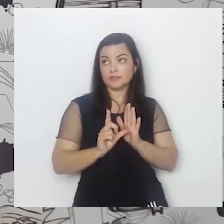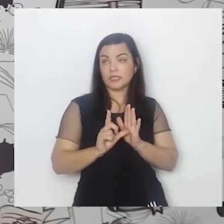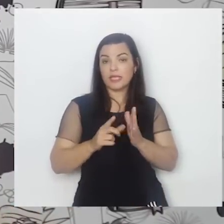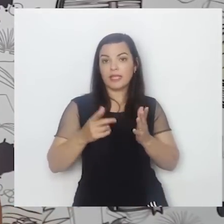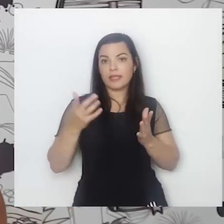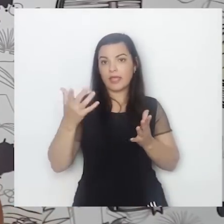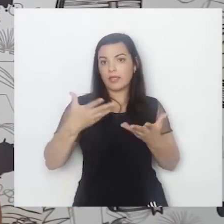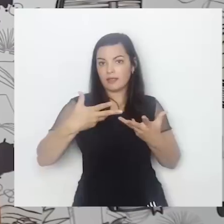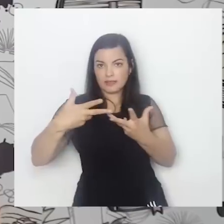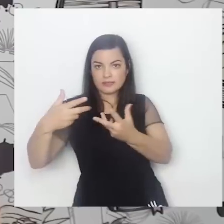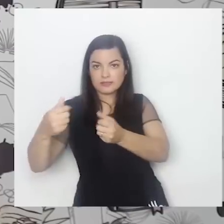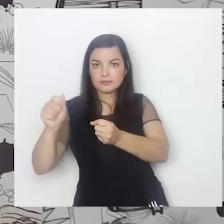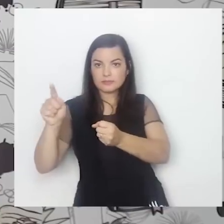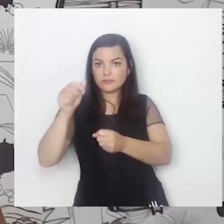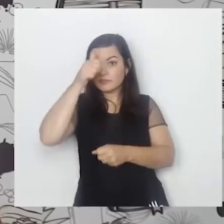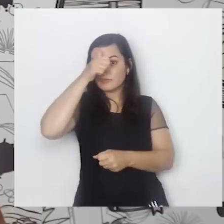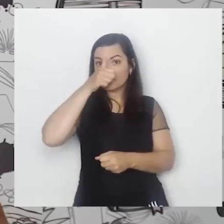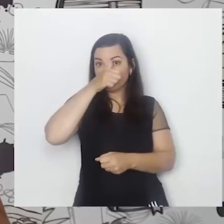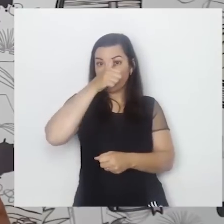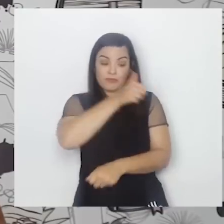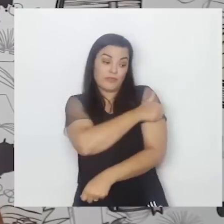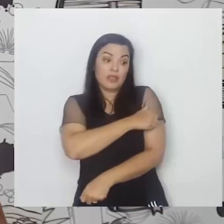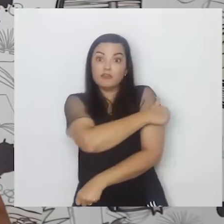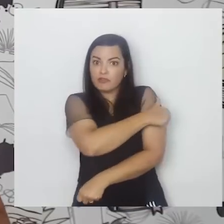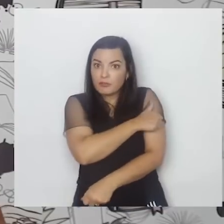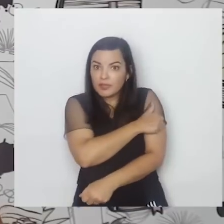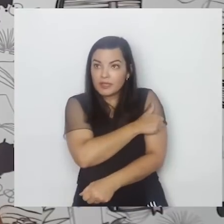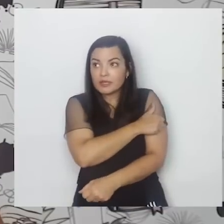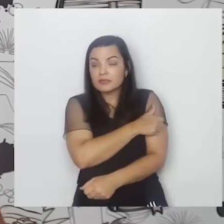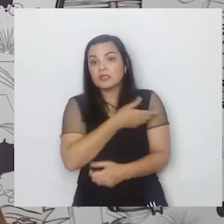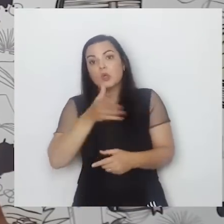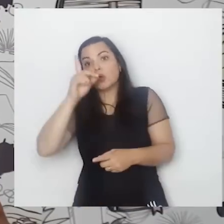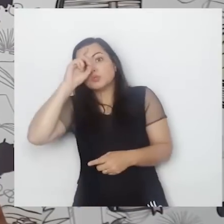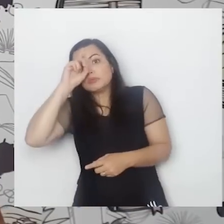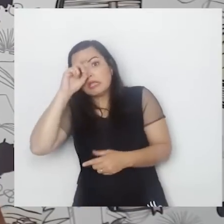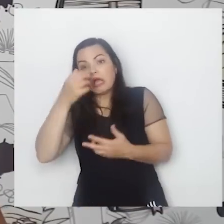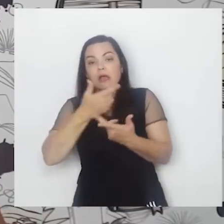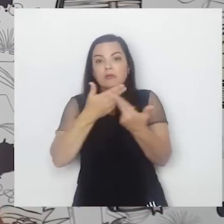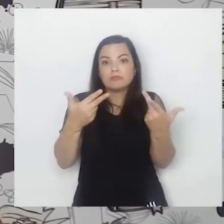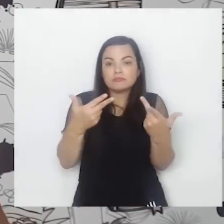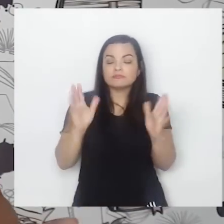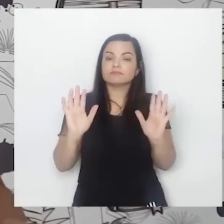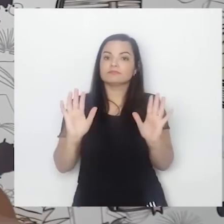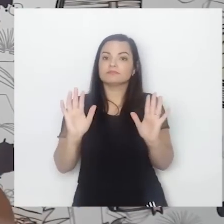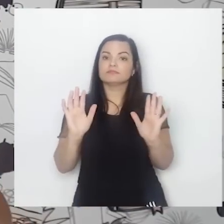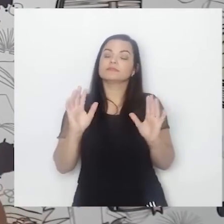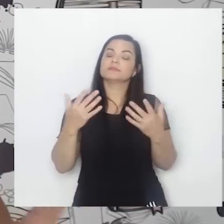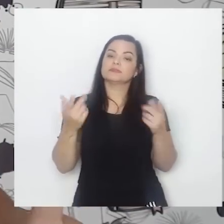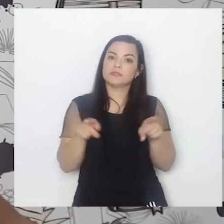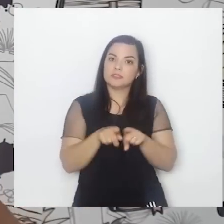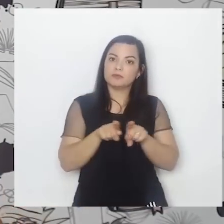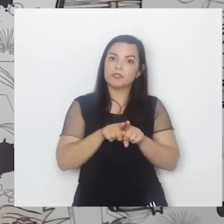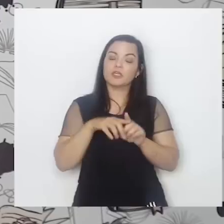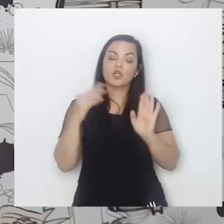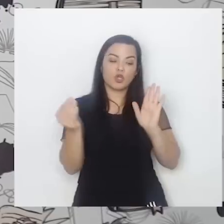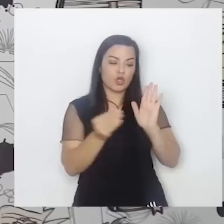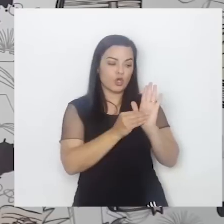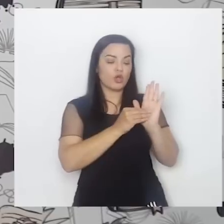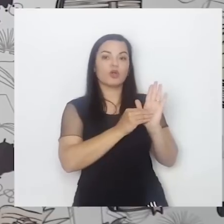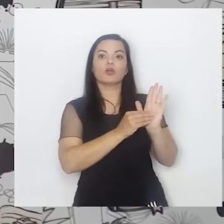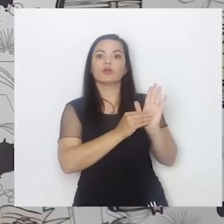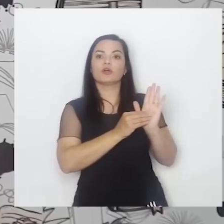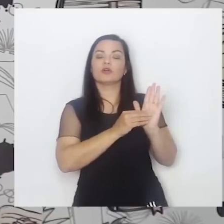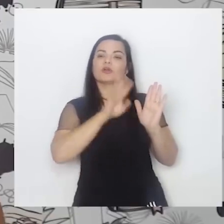e montar a tabela, colocando aí o que essas temperaturas elas indicam, ou o que elas